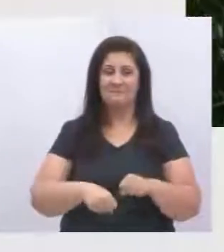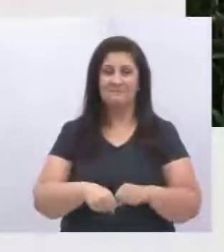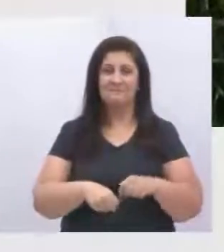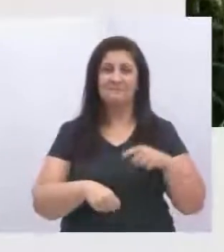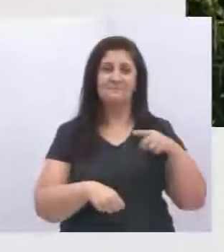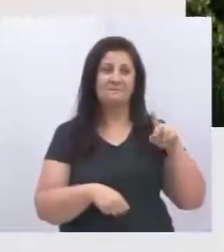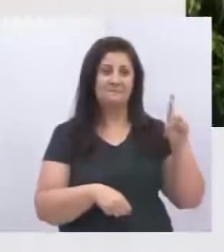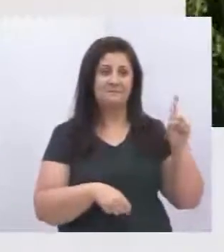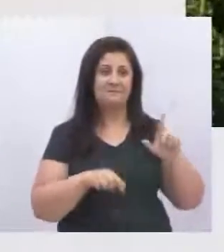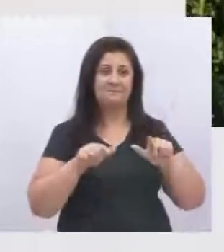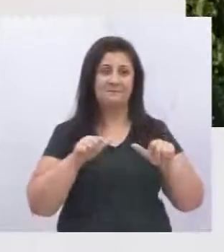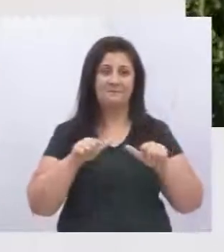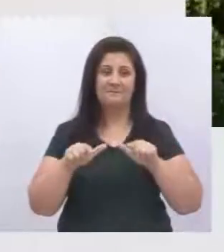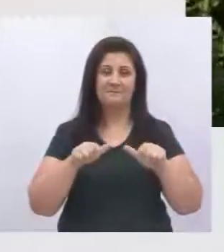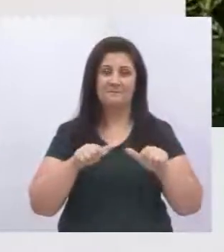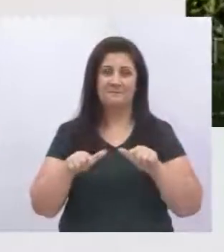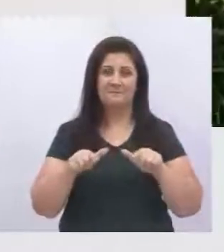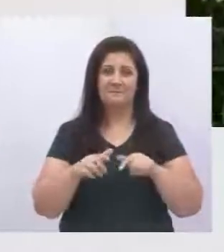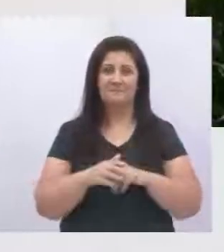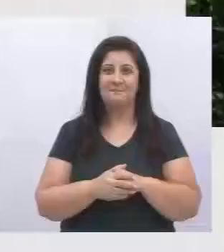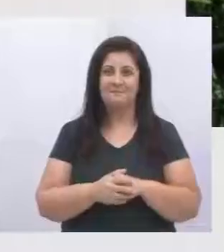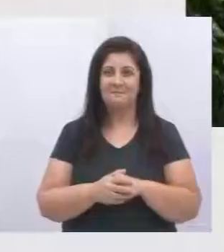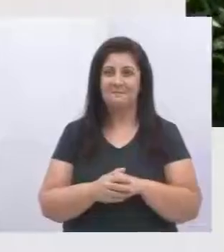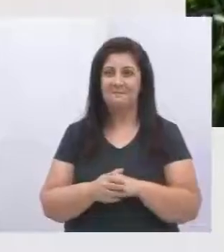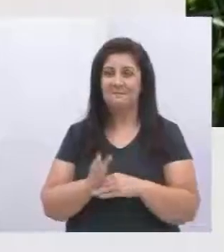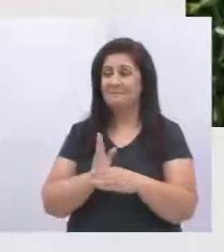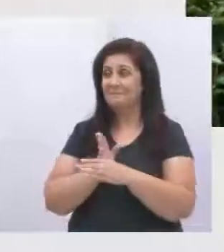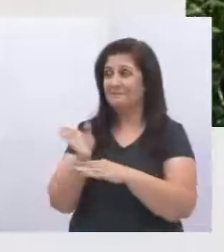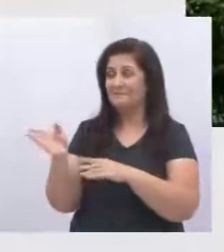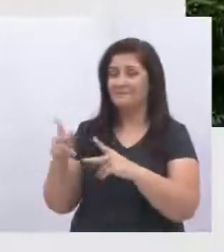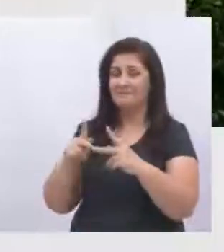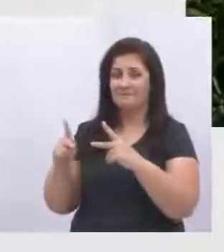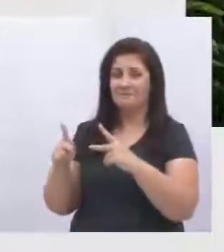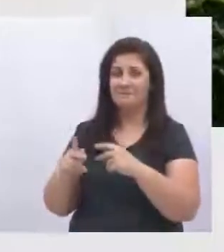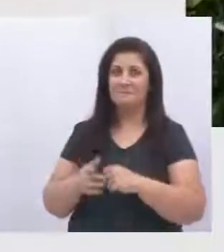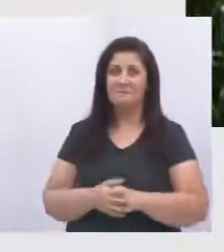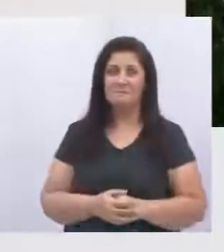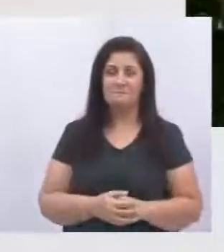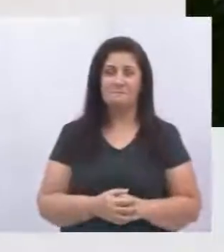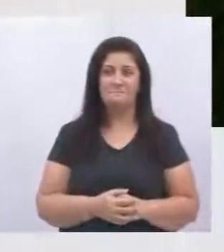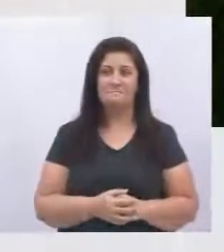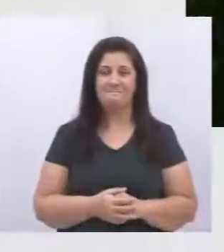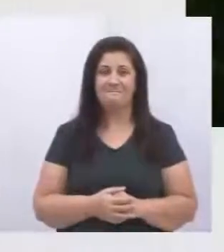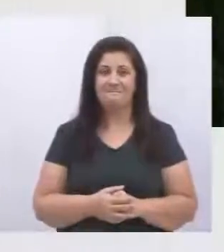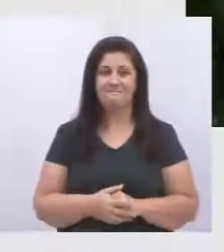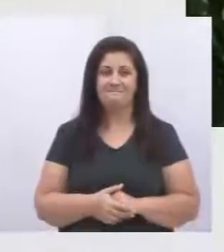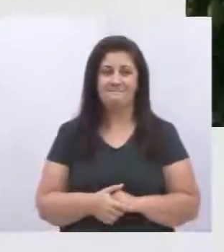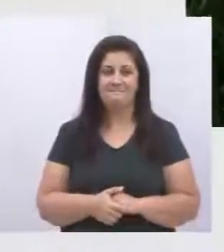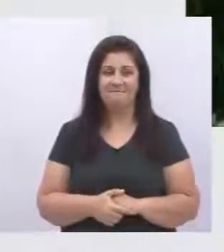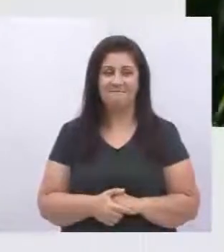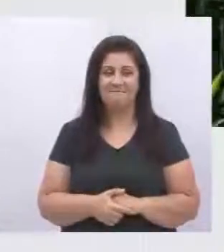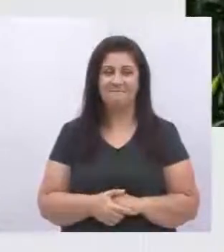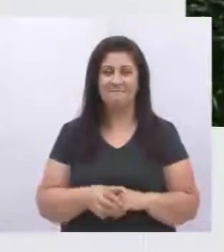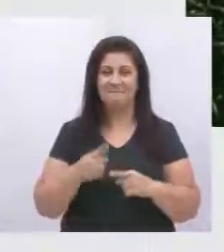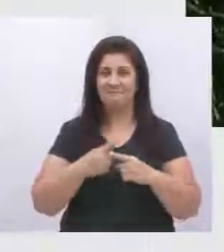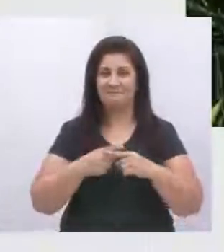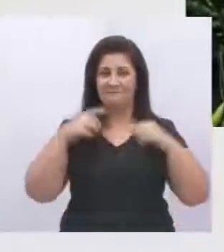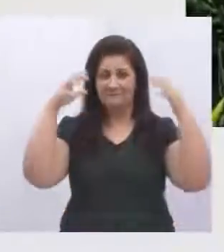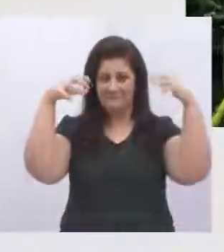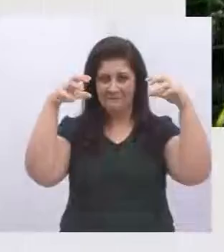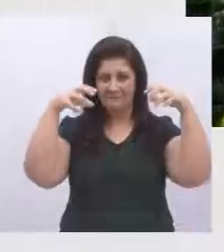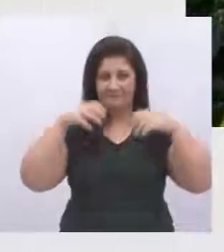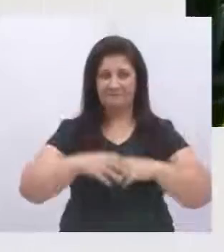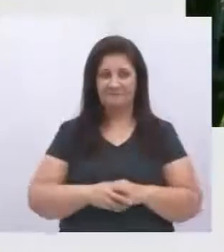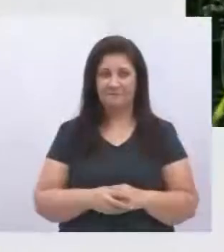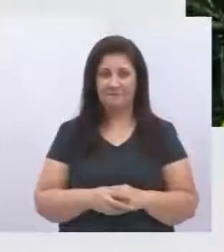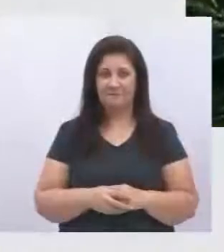trabalhar lá do Limoeiro a São José dos Campos. E aí, por causa da chuva,